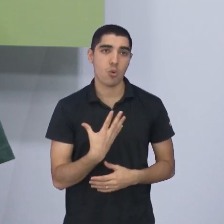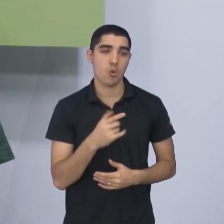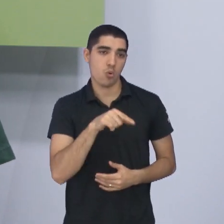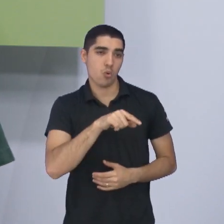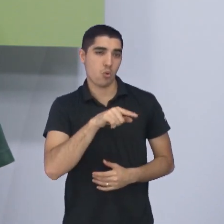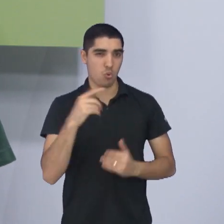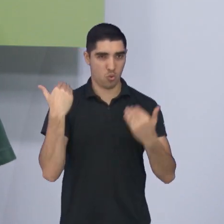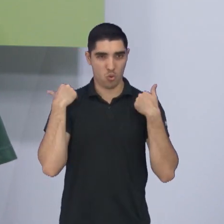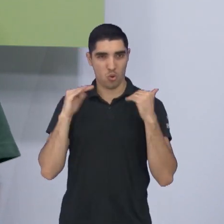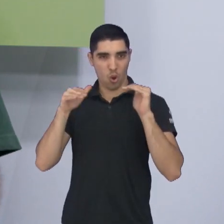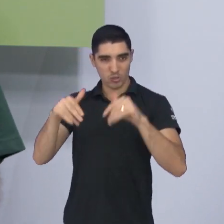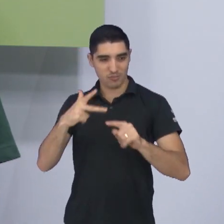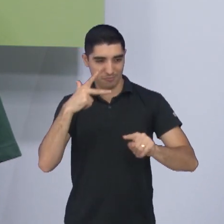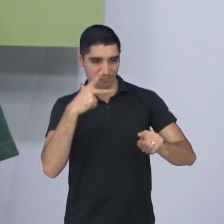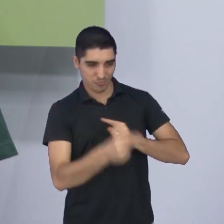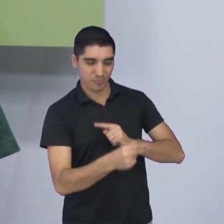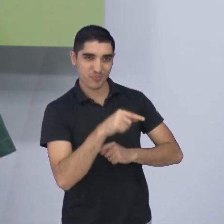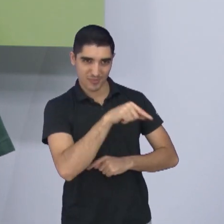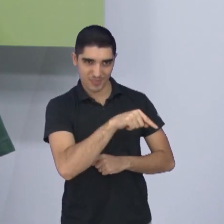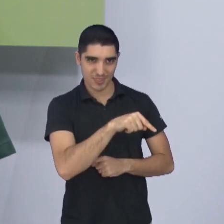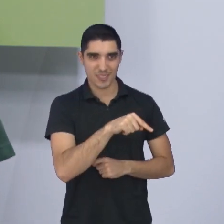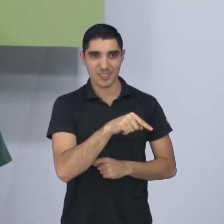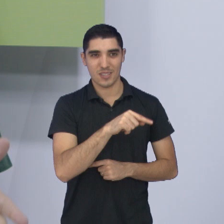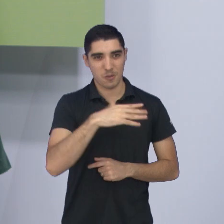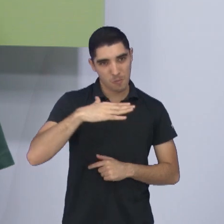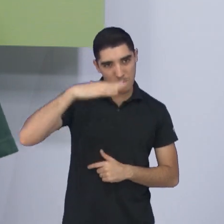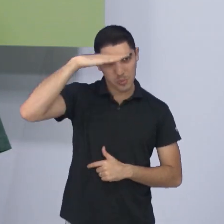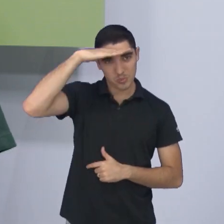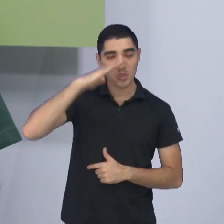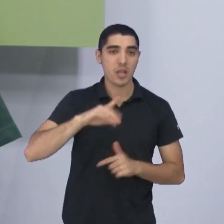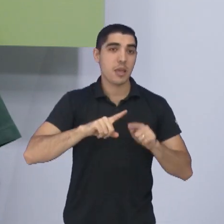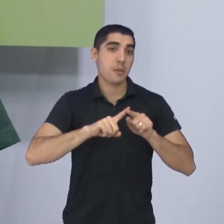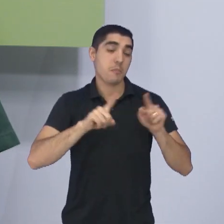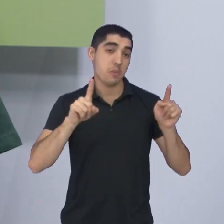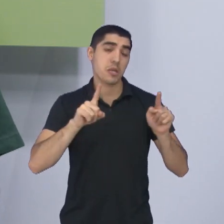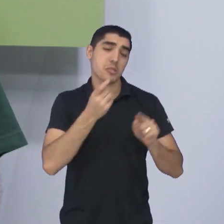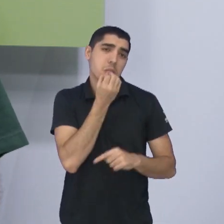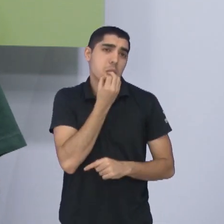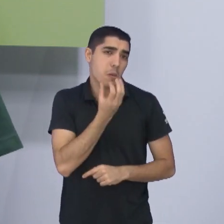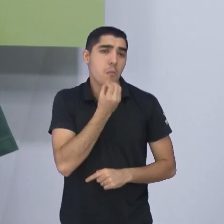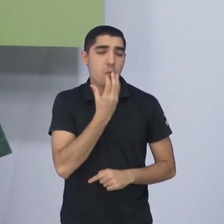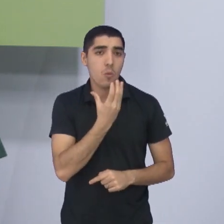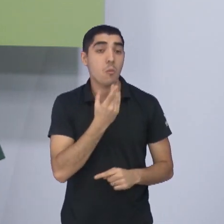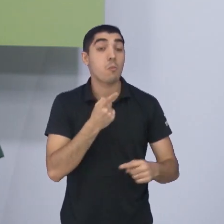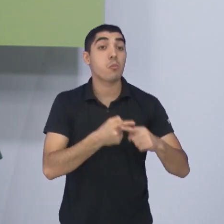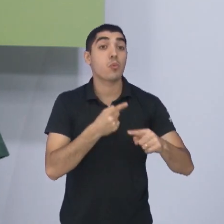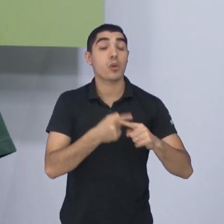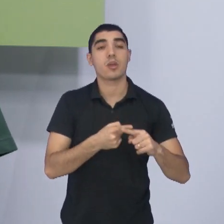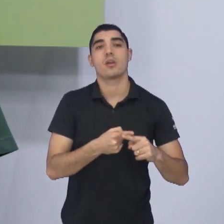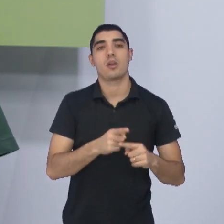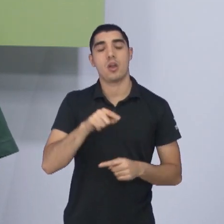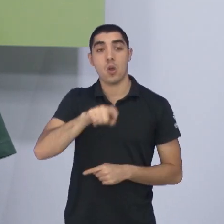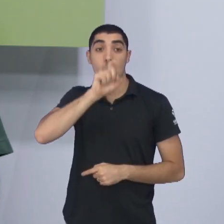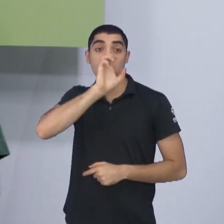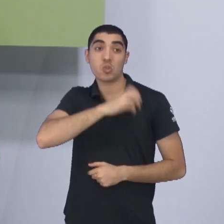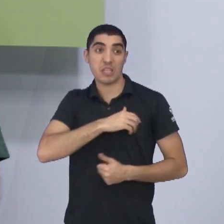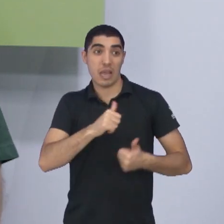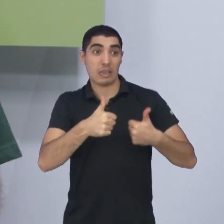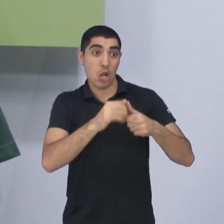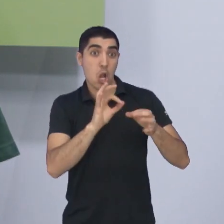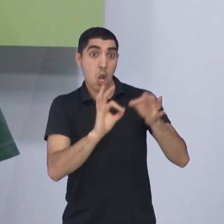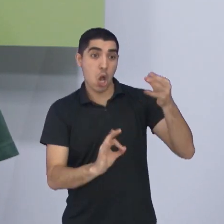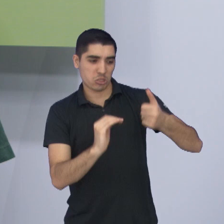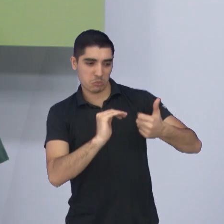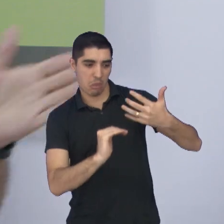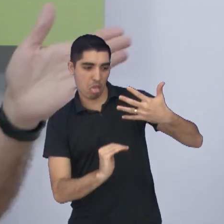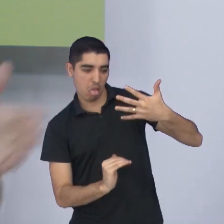José, apesar de ter sido ultrapassado pelo Costa Rica, foi ruim, mas acabou sendo bom, porque o São José não tem essa distância, né, para recuperar